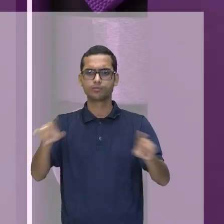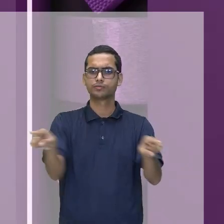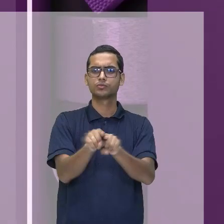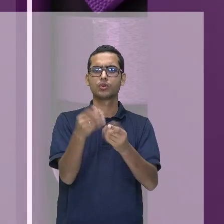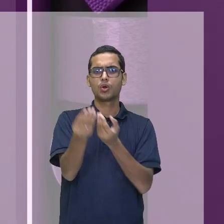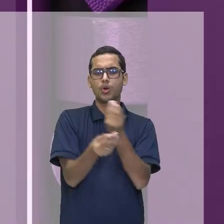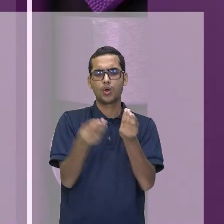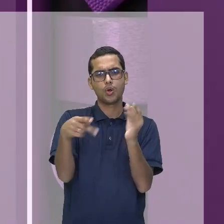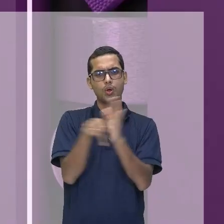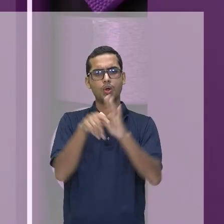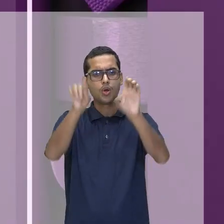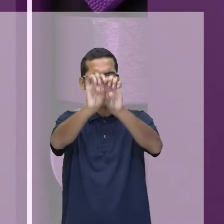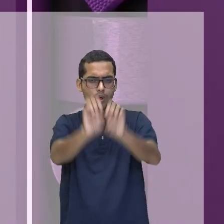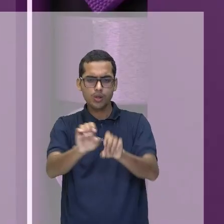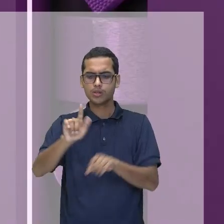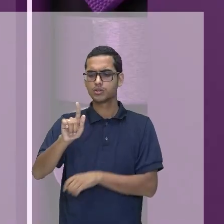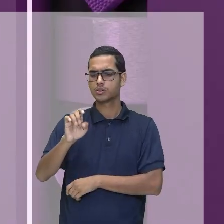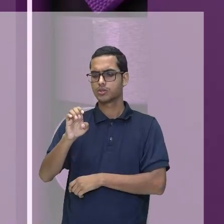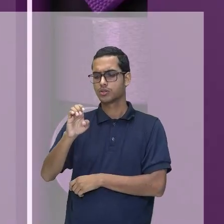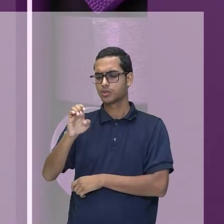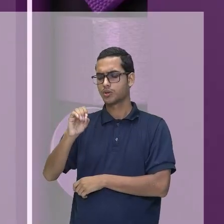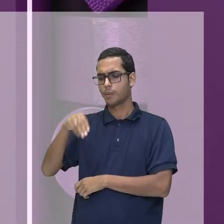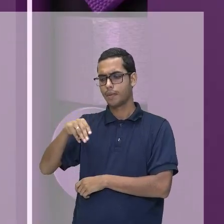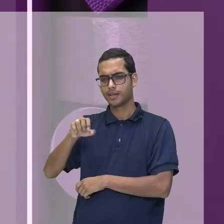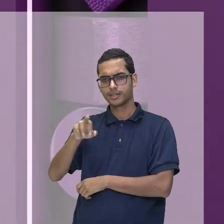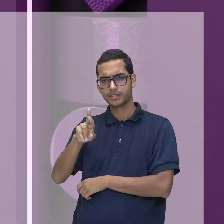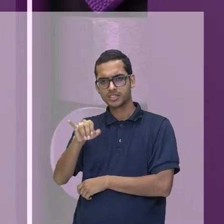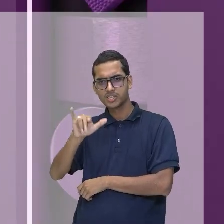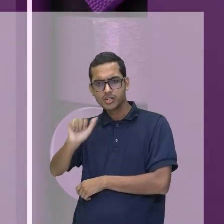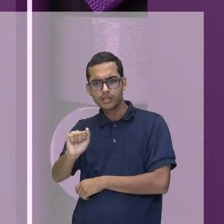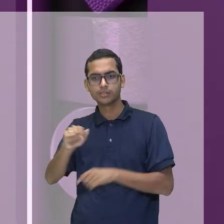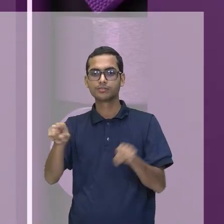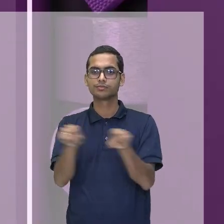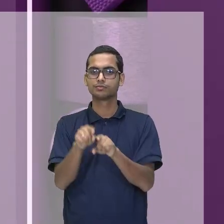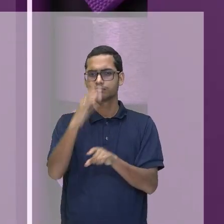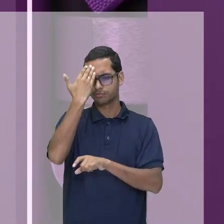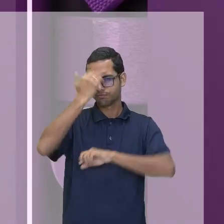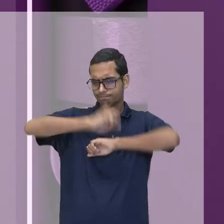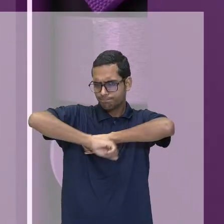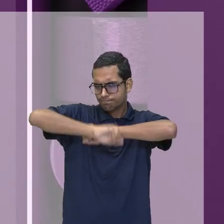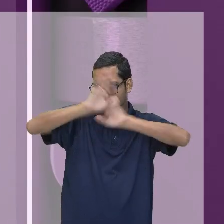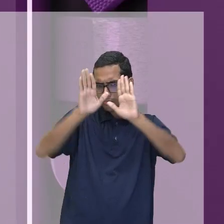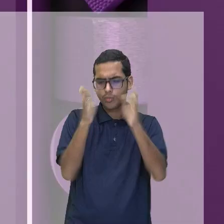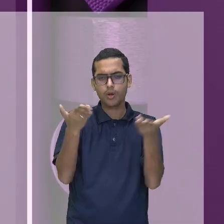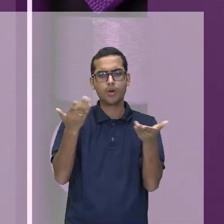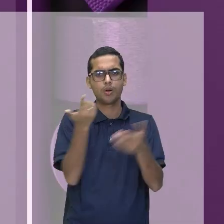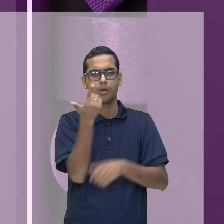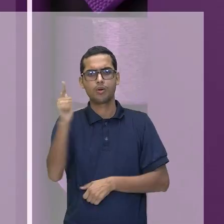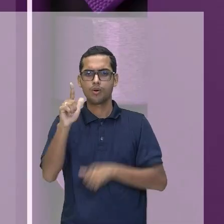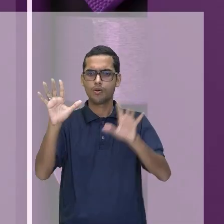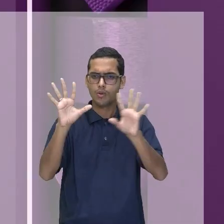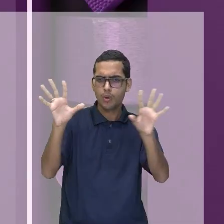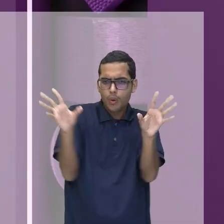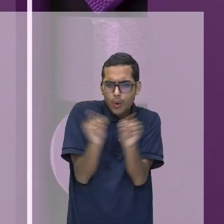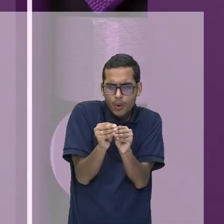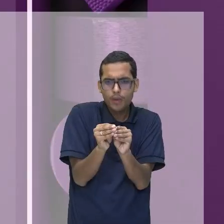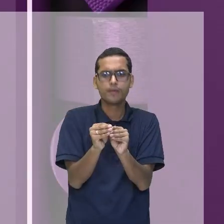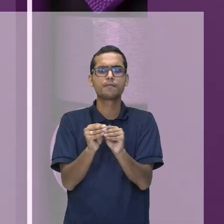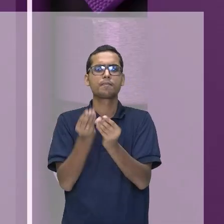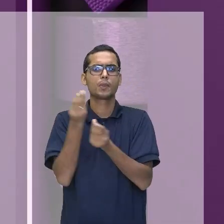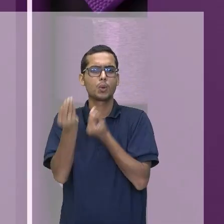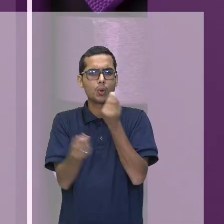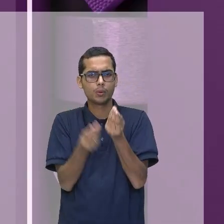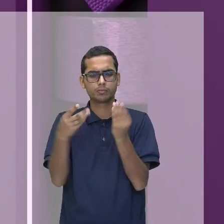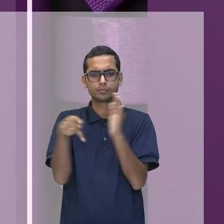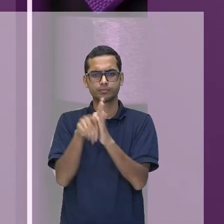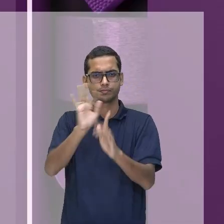forma geométrica de uma função afim, tá certo? E para que fique mais claro ainda, nós trouxemos aqui um resumo sobre